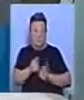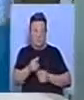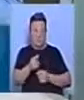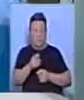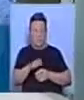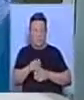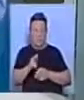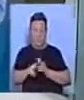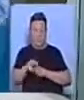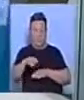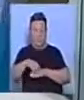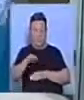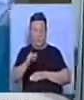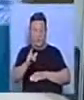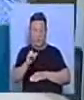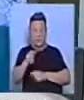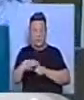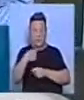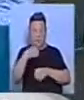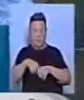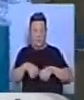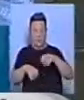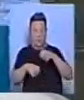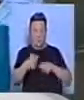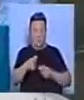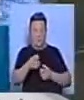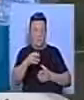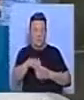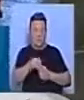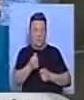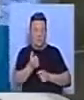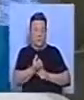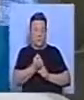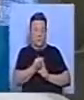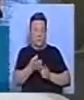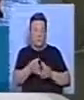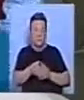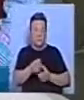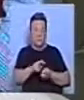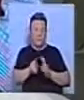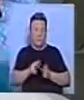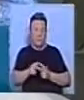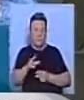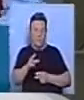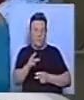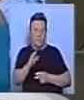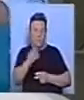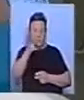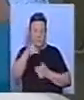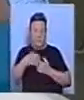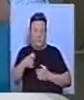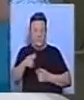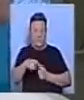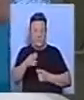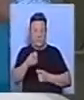construção do palácio do setentrião fazem parte de uma reforma do conjunto formas complexas como manoel entre josé em lisboa aqui em